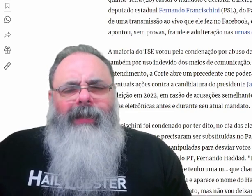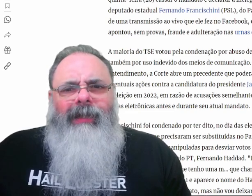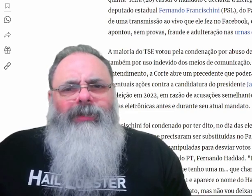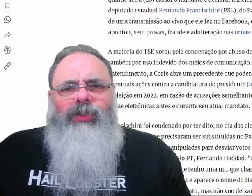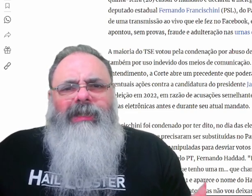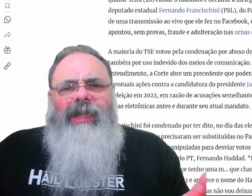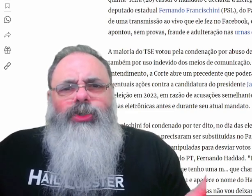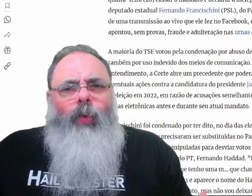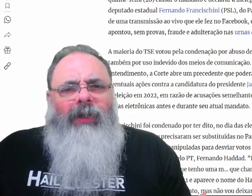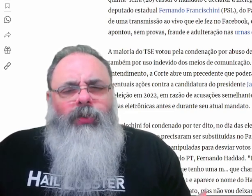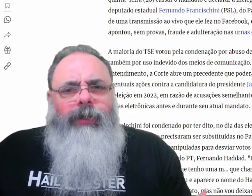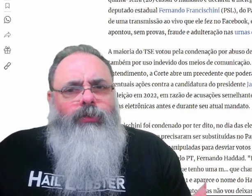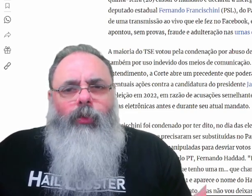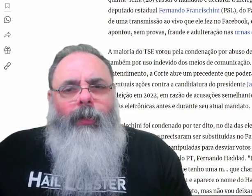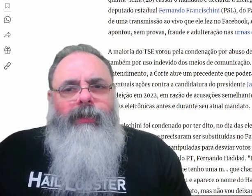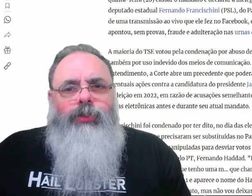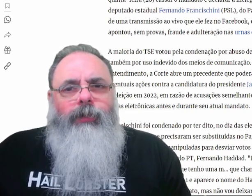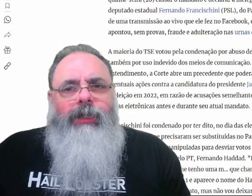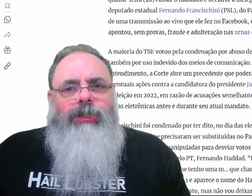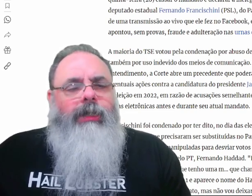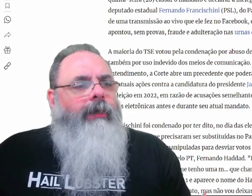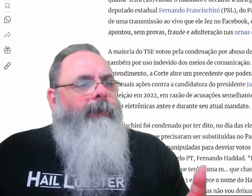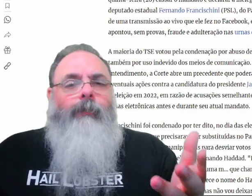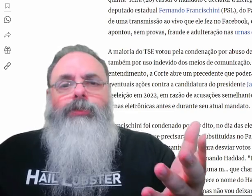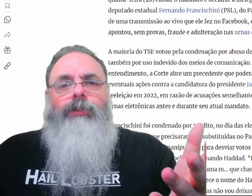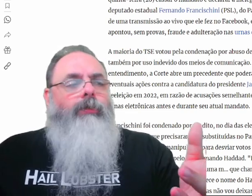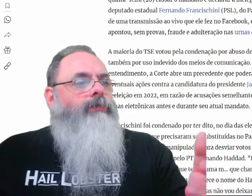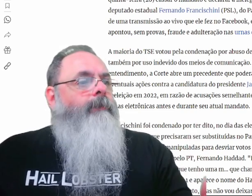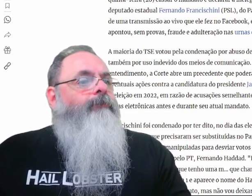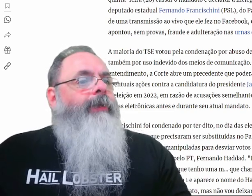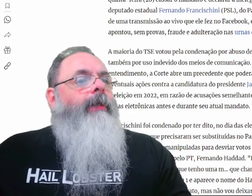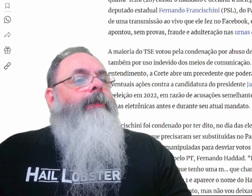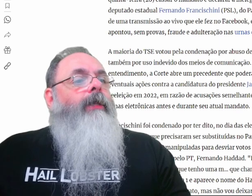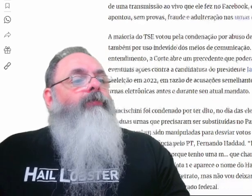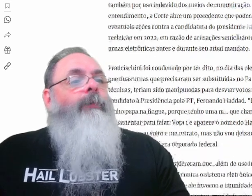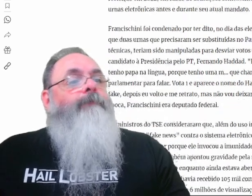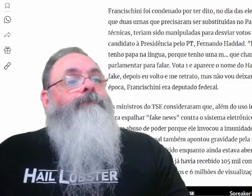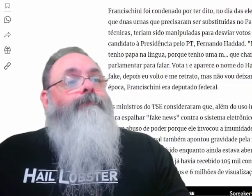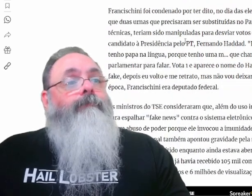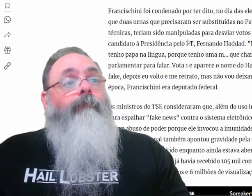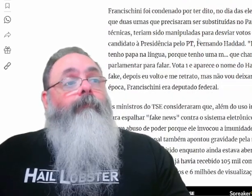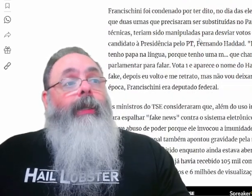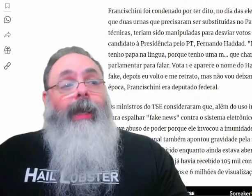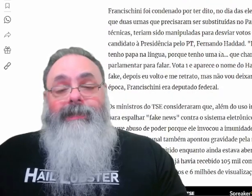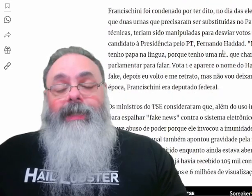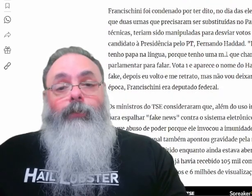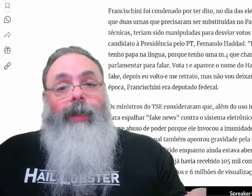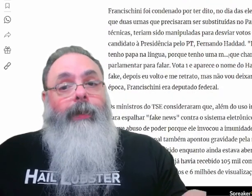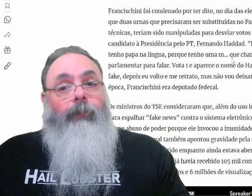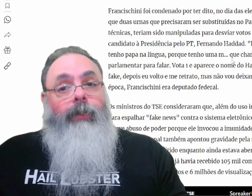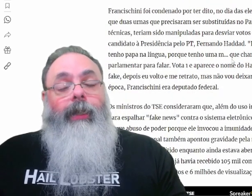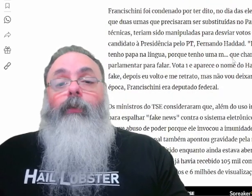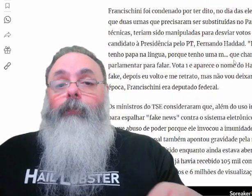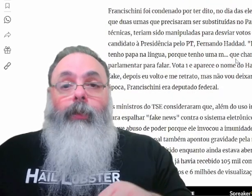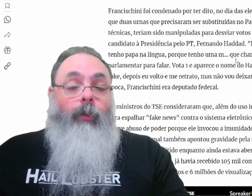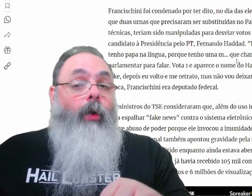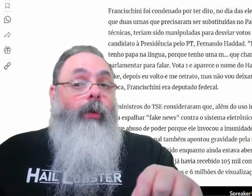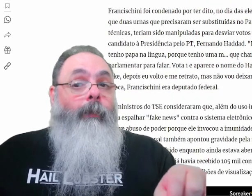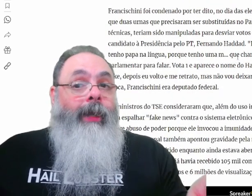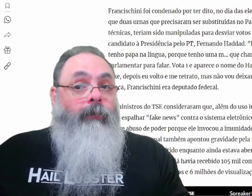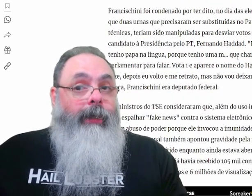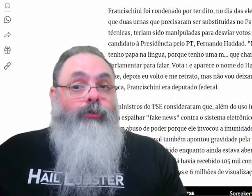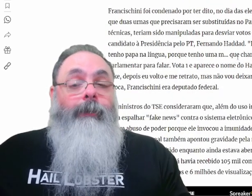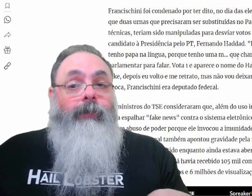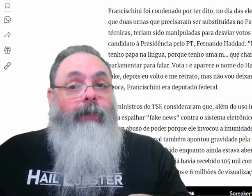e era bicho quando isso alguma coisa jurídica pelo amor de Deus enfim caçar no cara porque